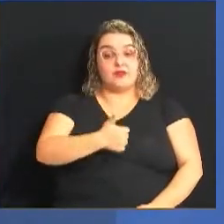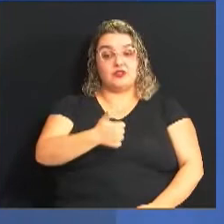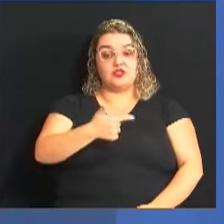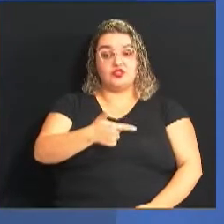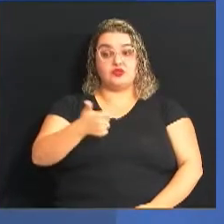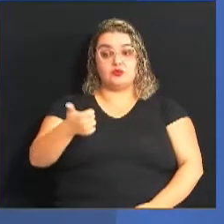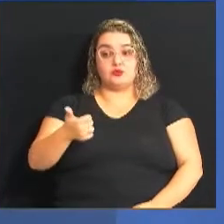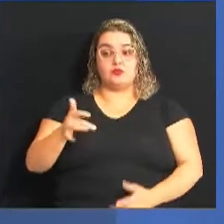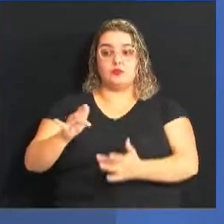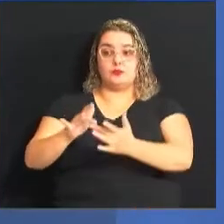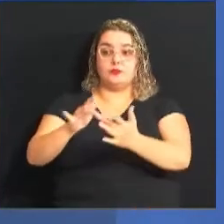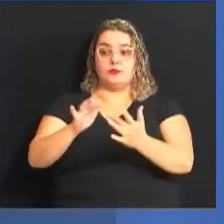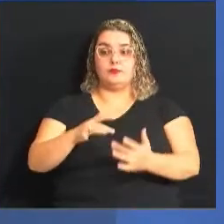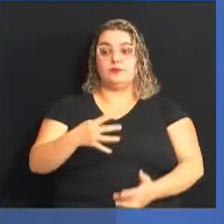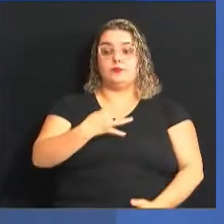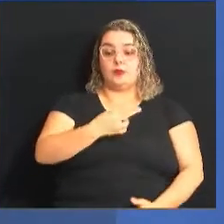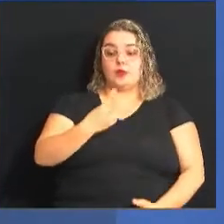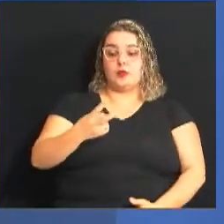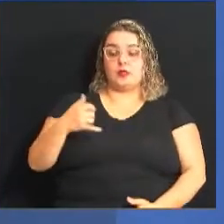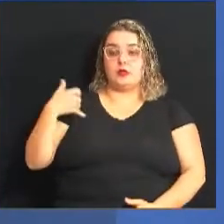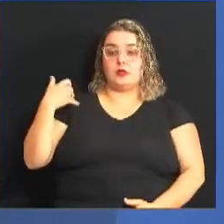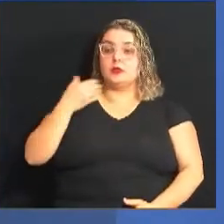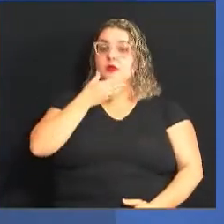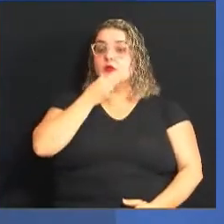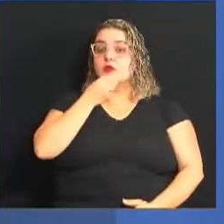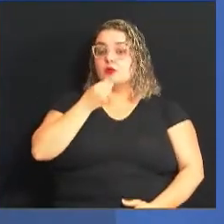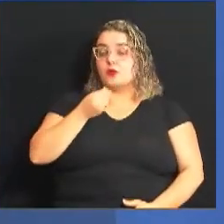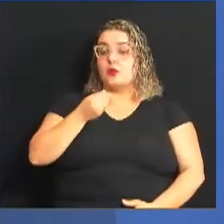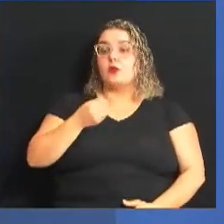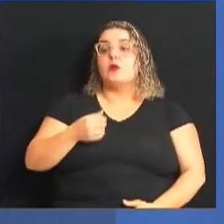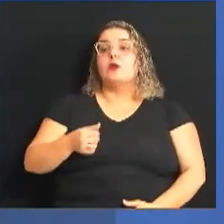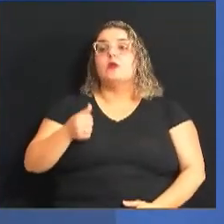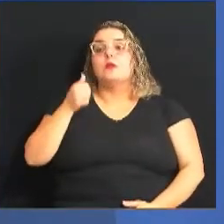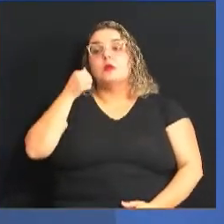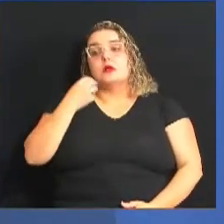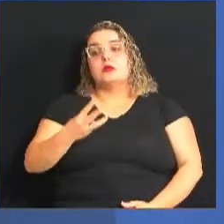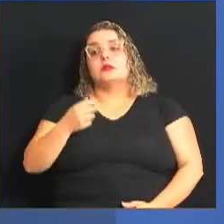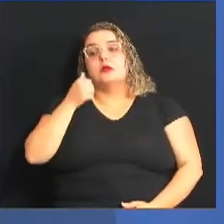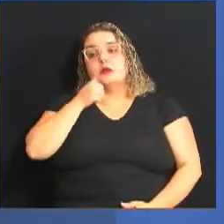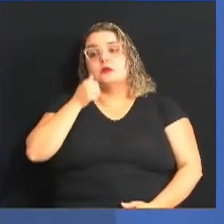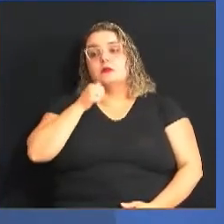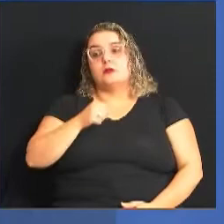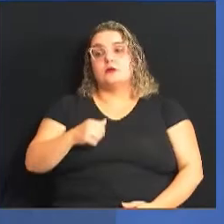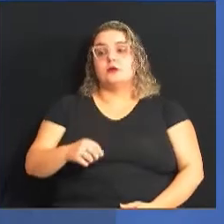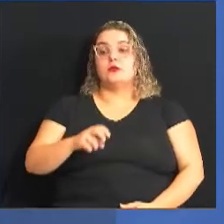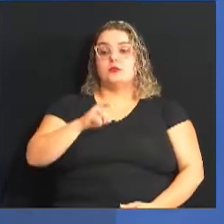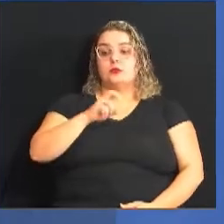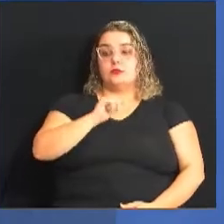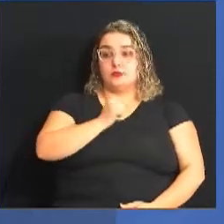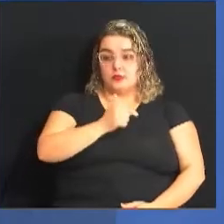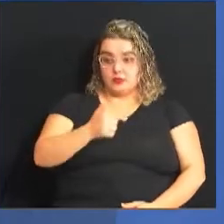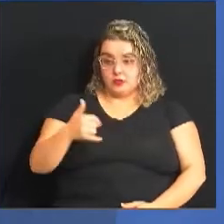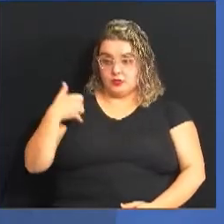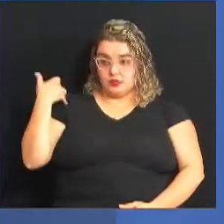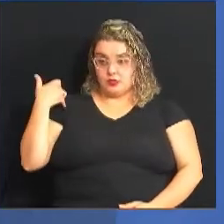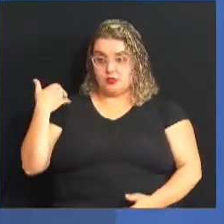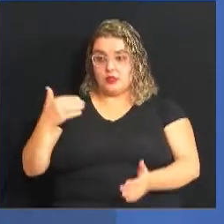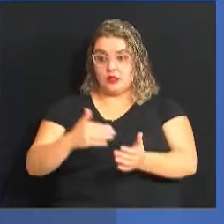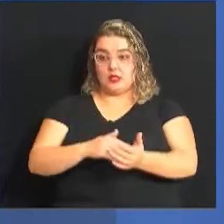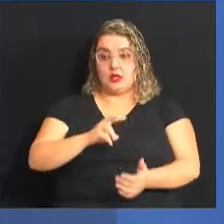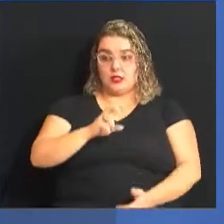pacientes são 42 homens e três mulheres com idade entre 22 e 57 anos 57